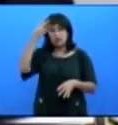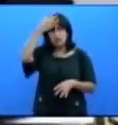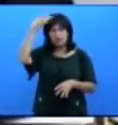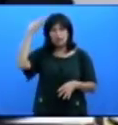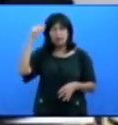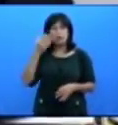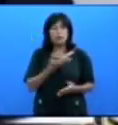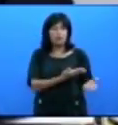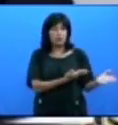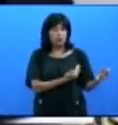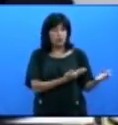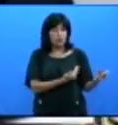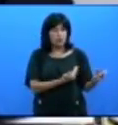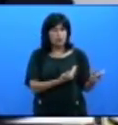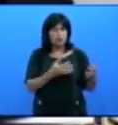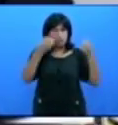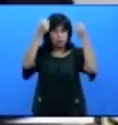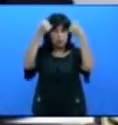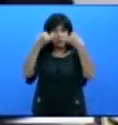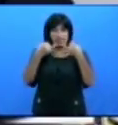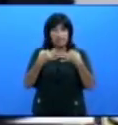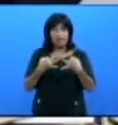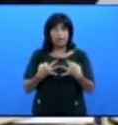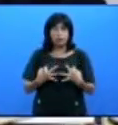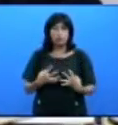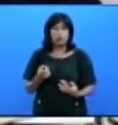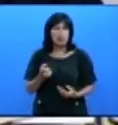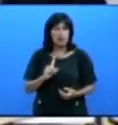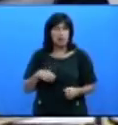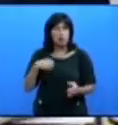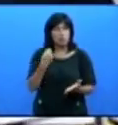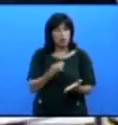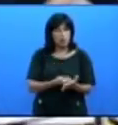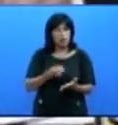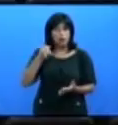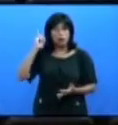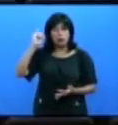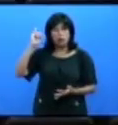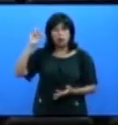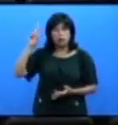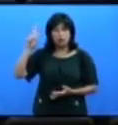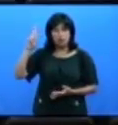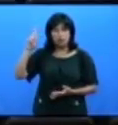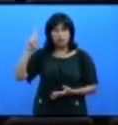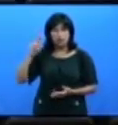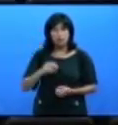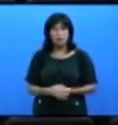e esclarecimento sobre a isenção do imposto de renda.